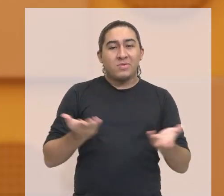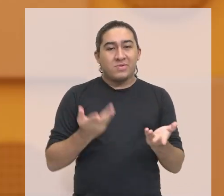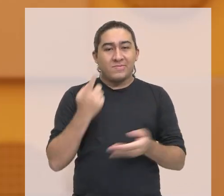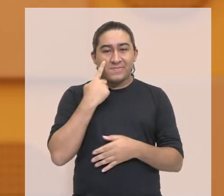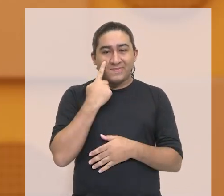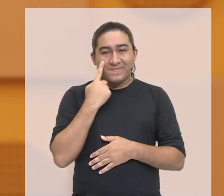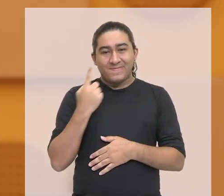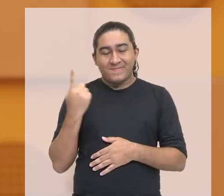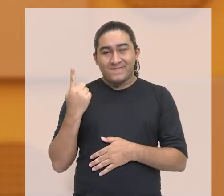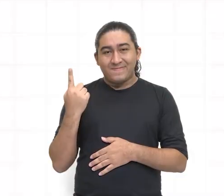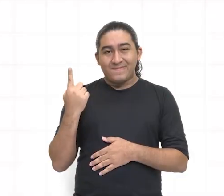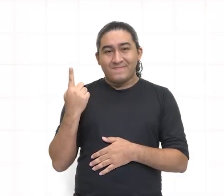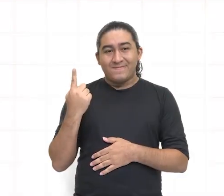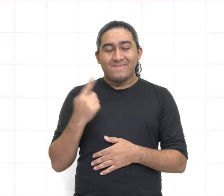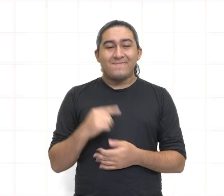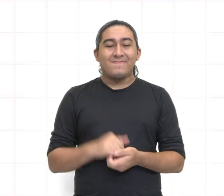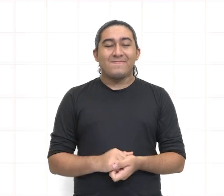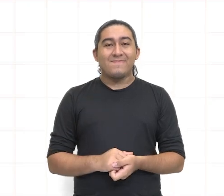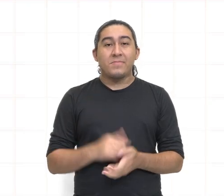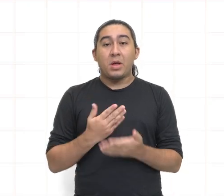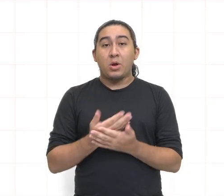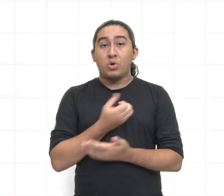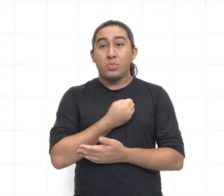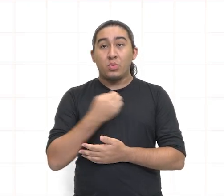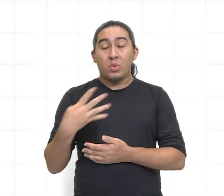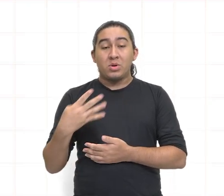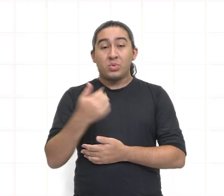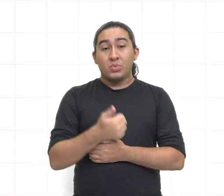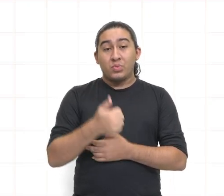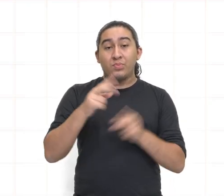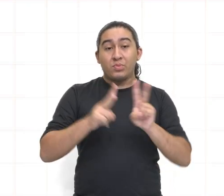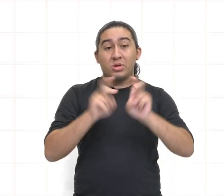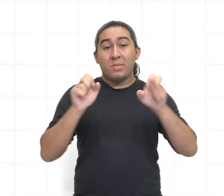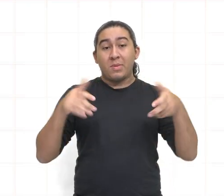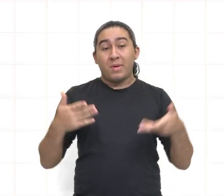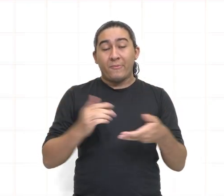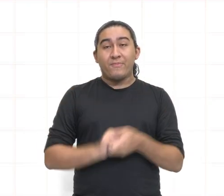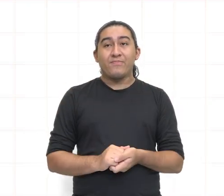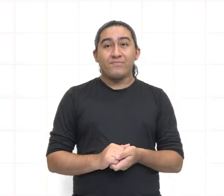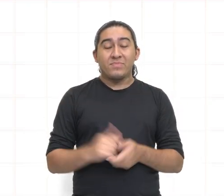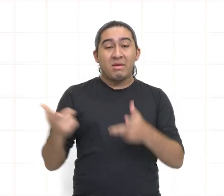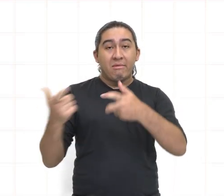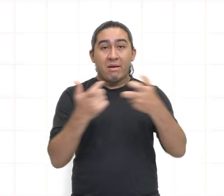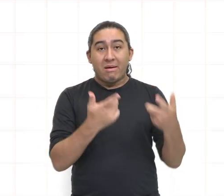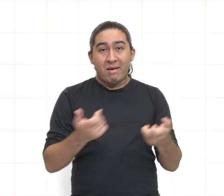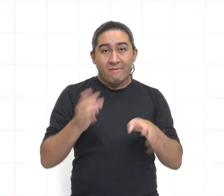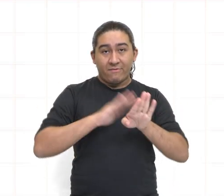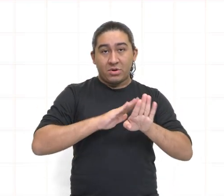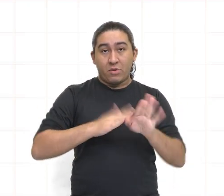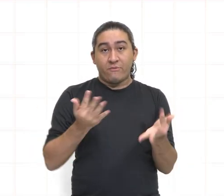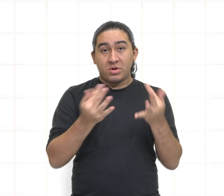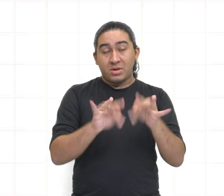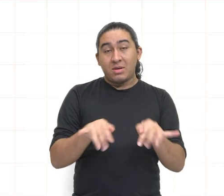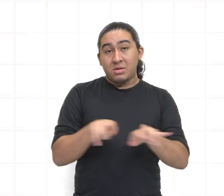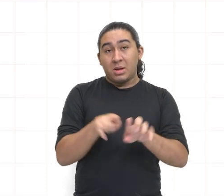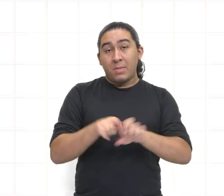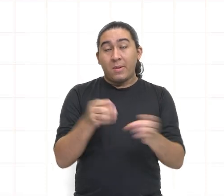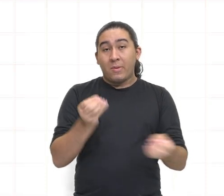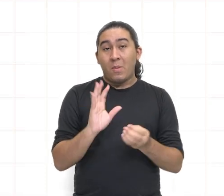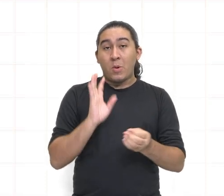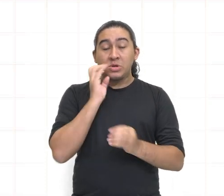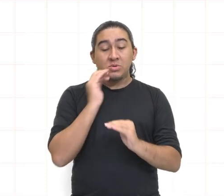de conhecimento desta aula. Aula 41, objeto de conhecimento, o fim da Guerra Fria e o processo